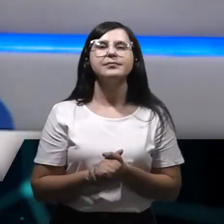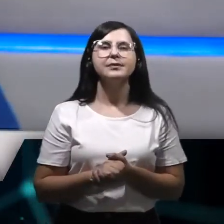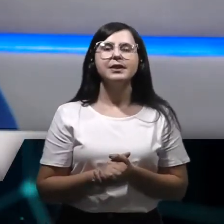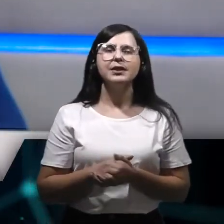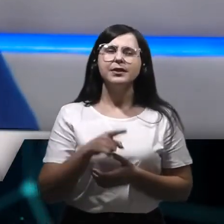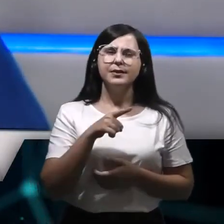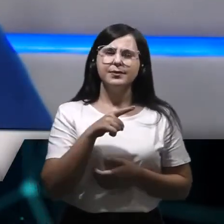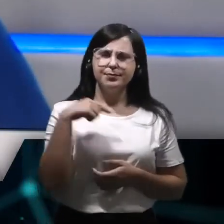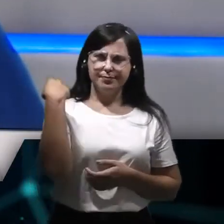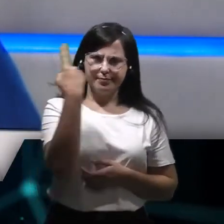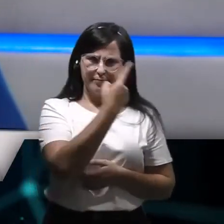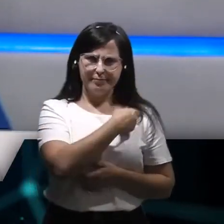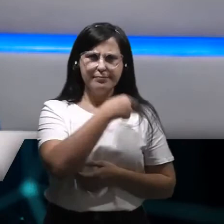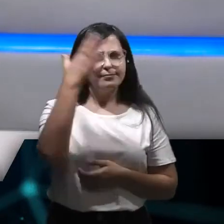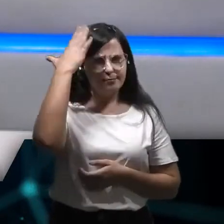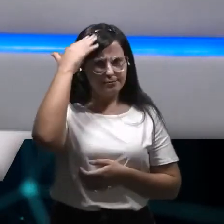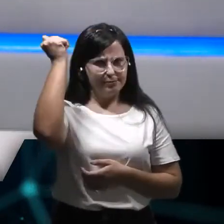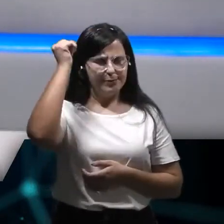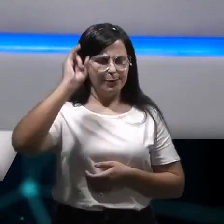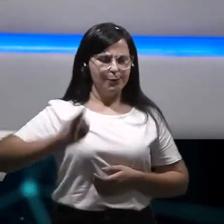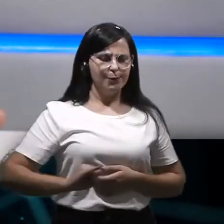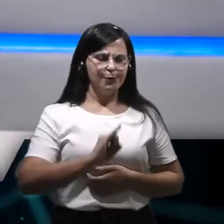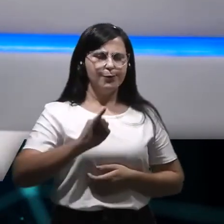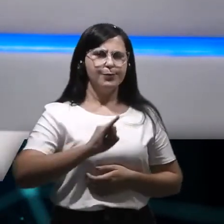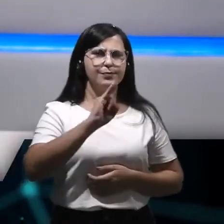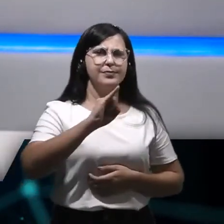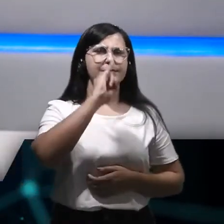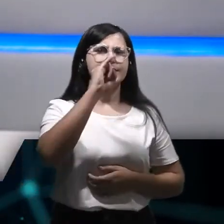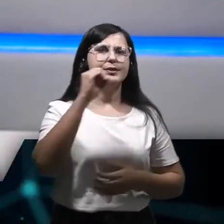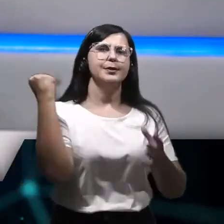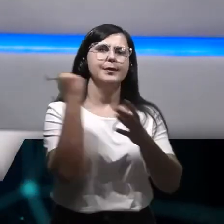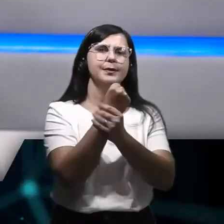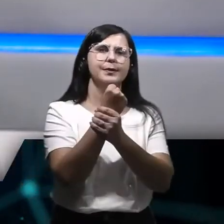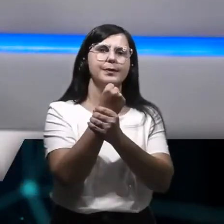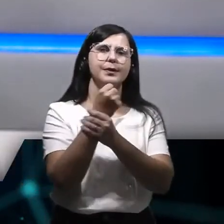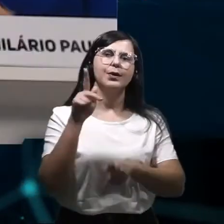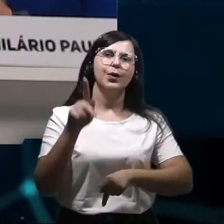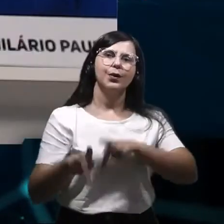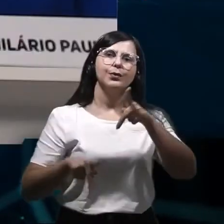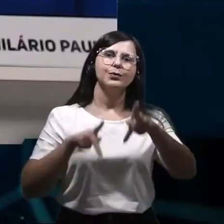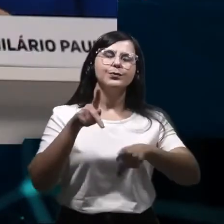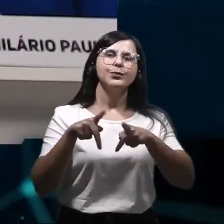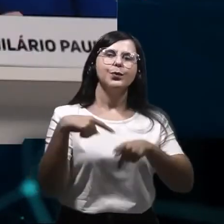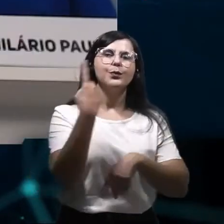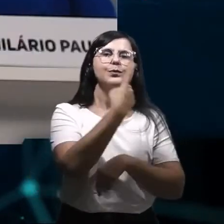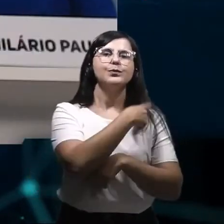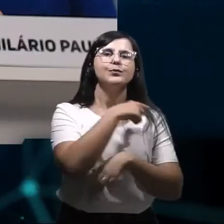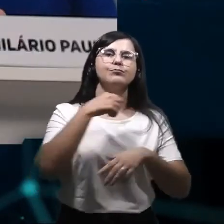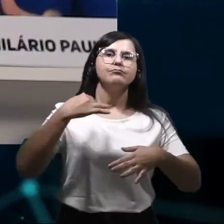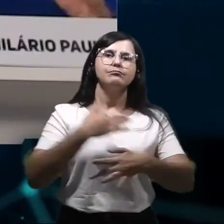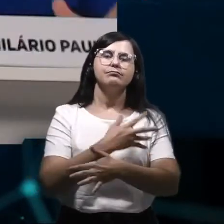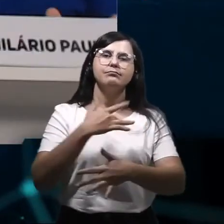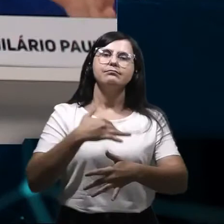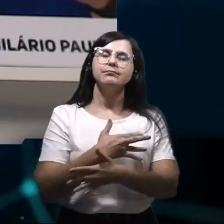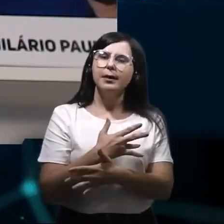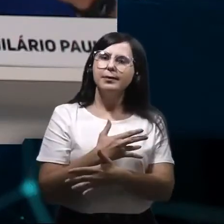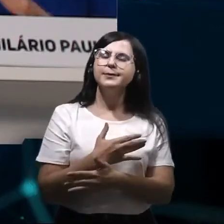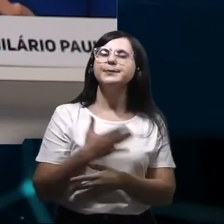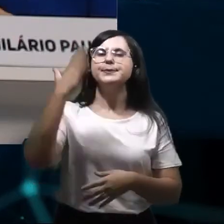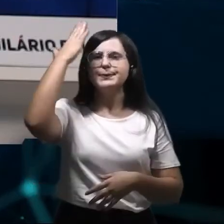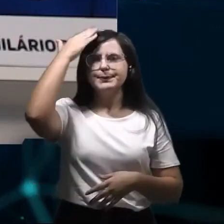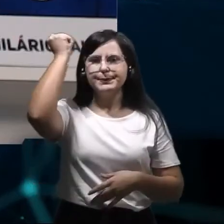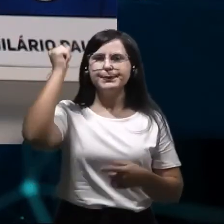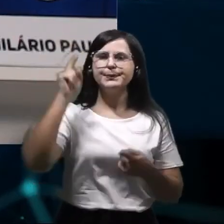nós sabemos a importância de que é a segurança pública para o nosso município. Nós sabemos de